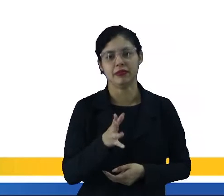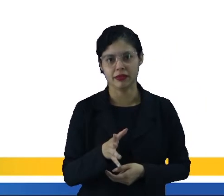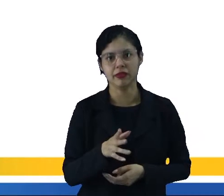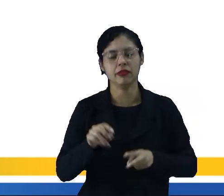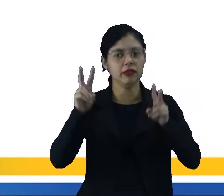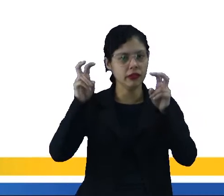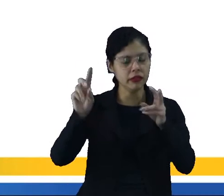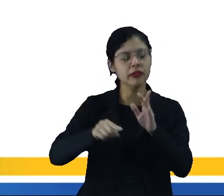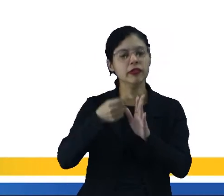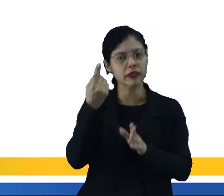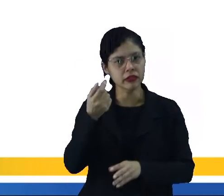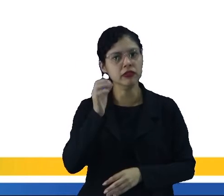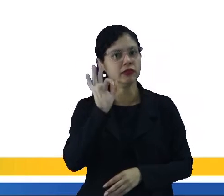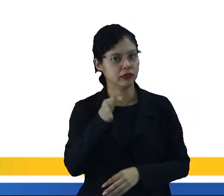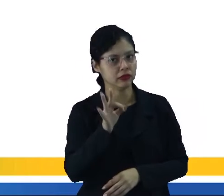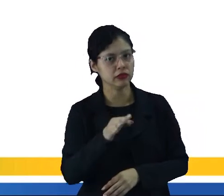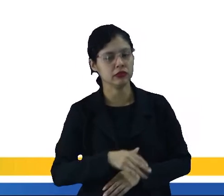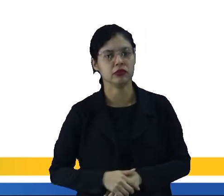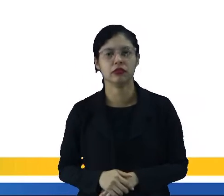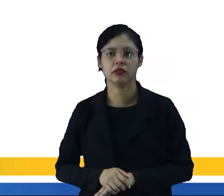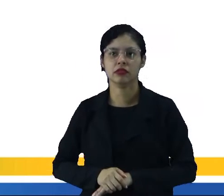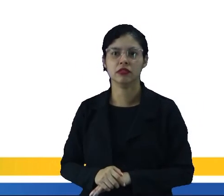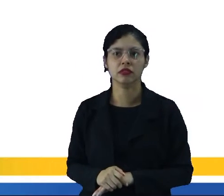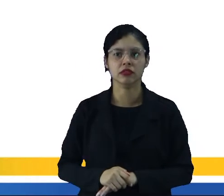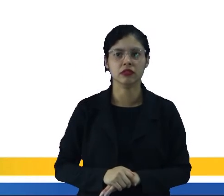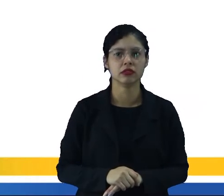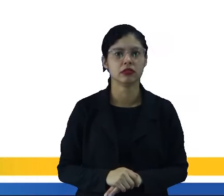abordou isso aqui mais de uma vez certo então